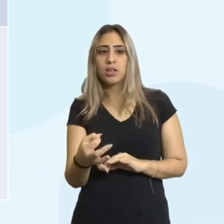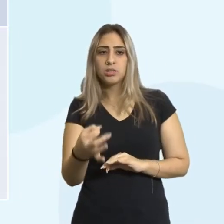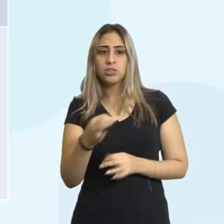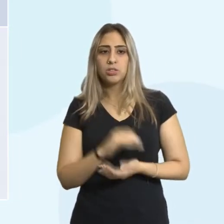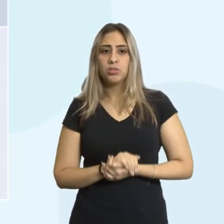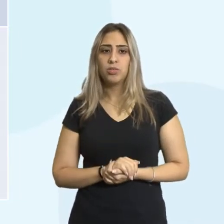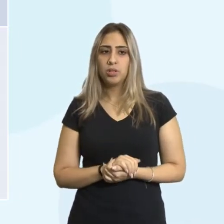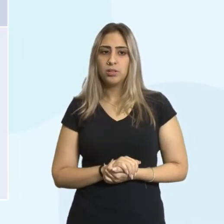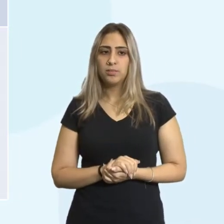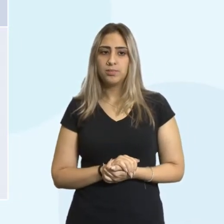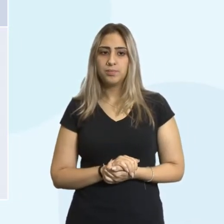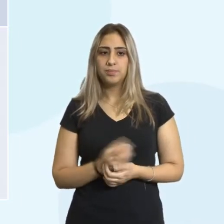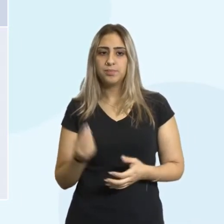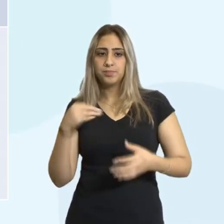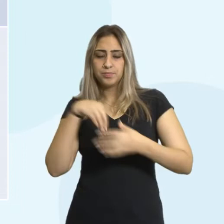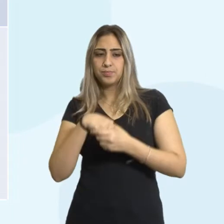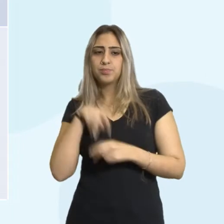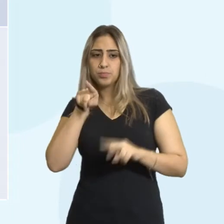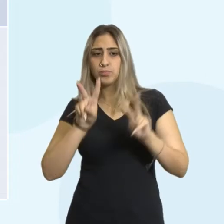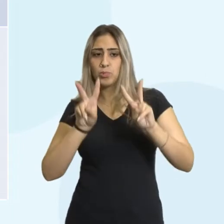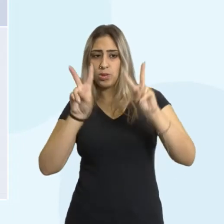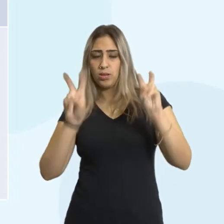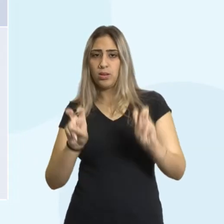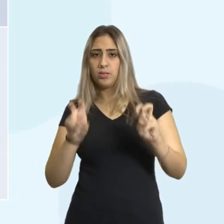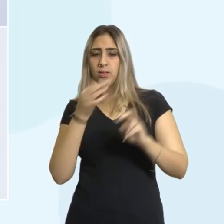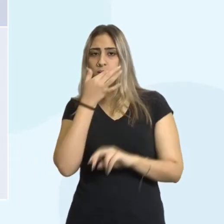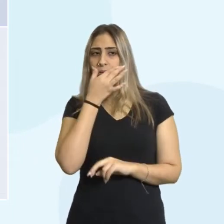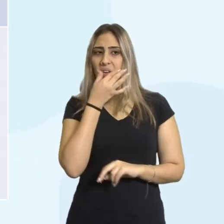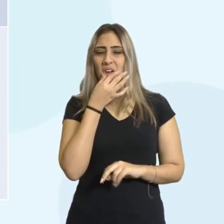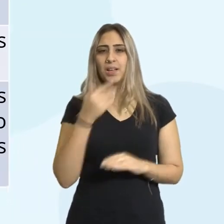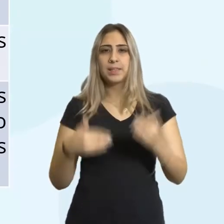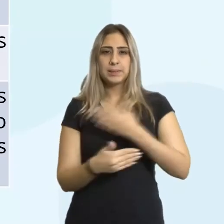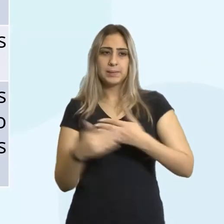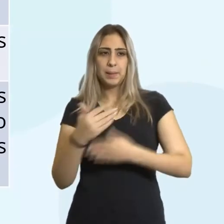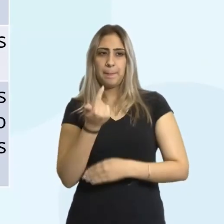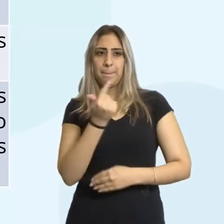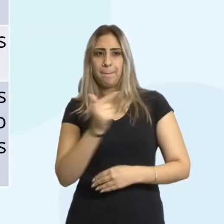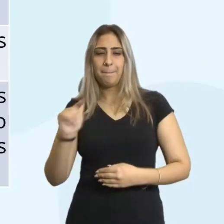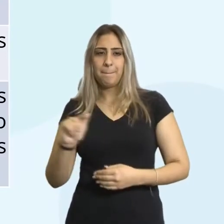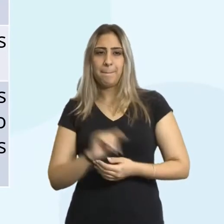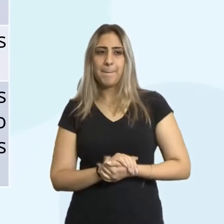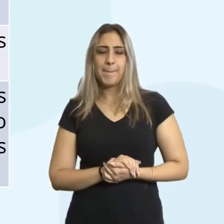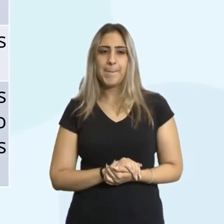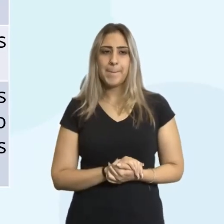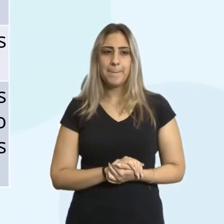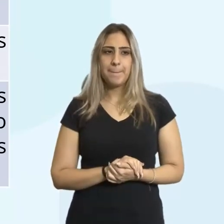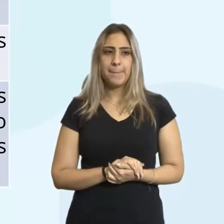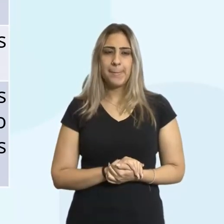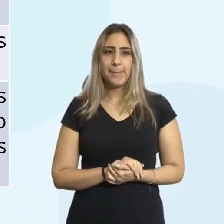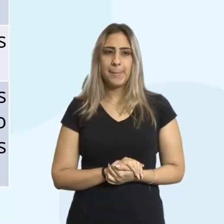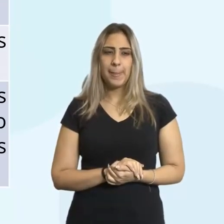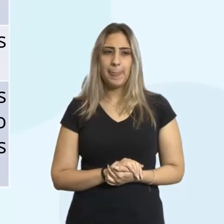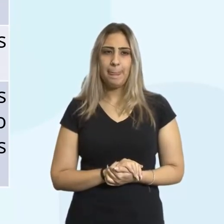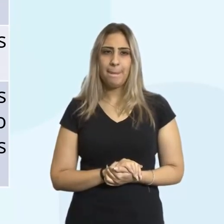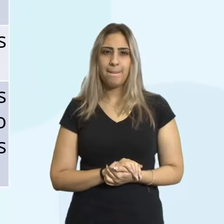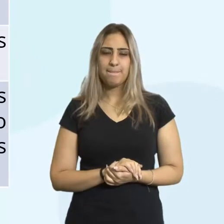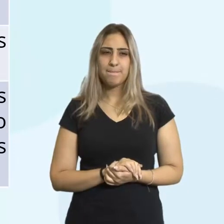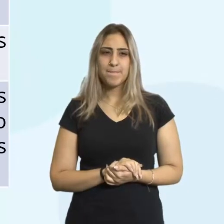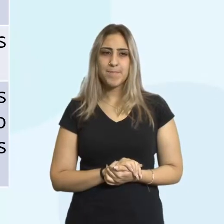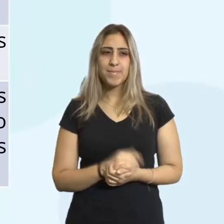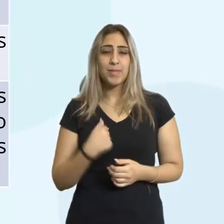dentro deste deste tema passando próximo slide eu tô realmente correndo a gente eu quero muito mostrar a professora Raquel